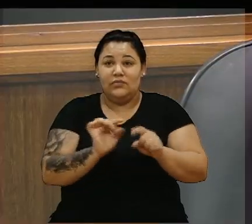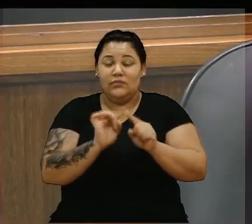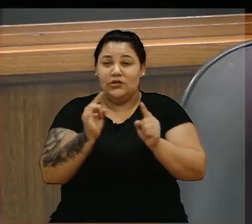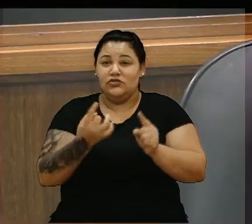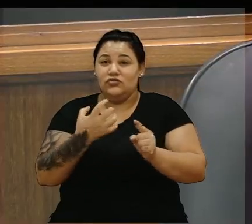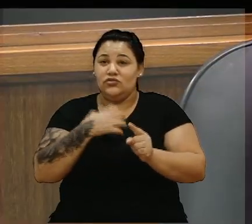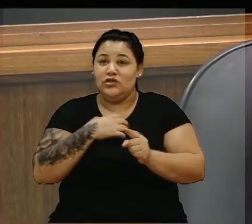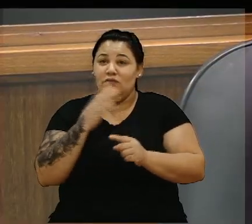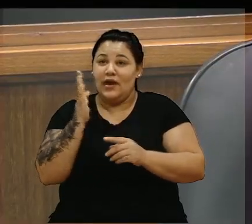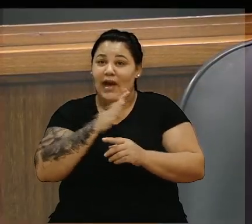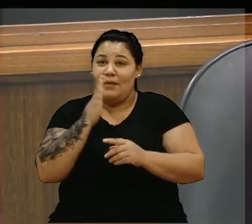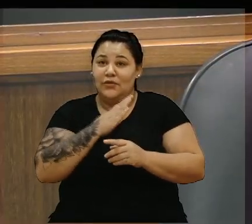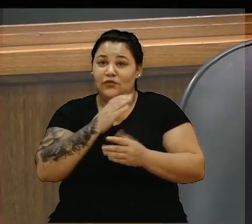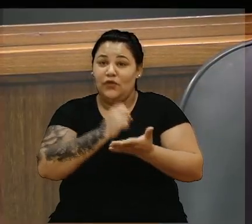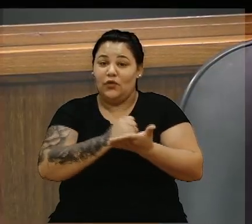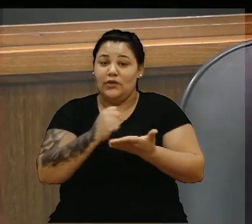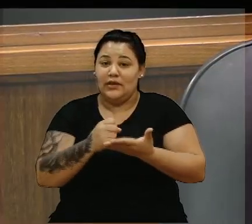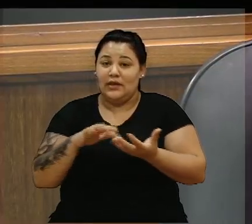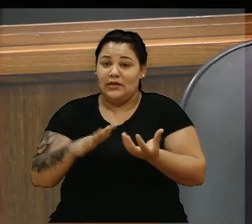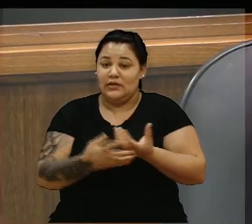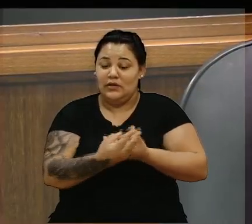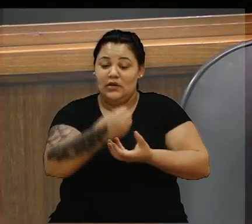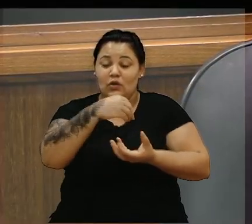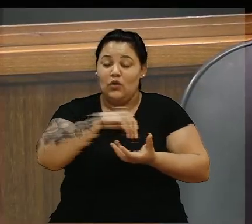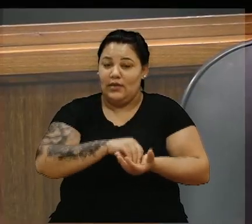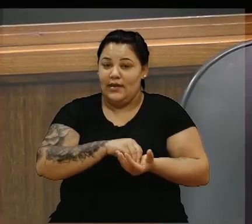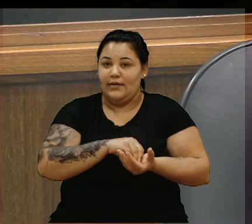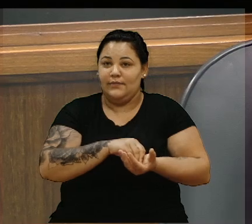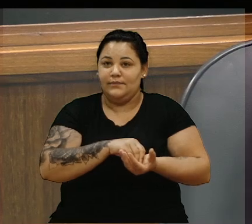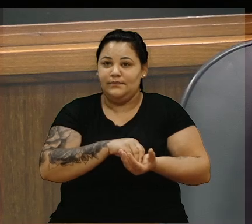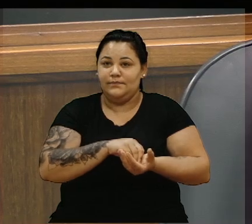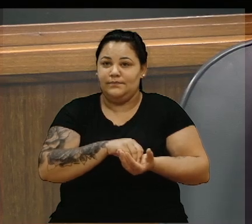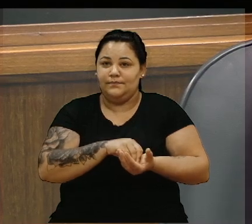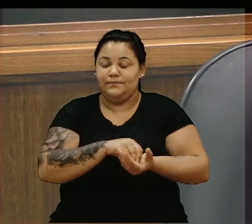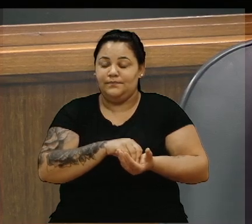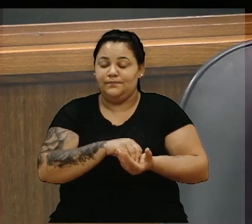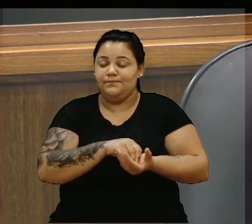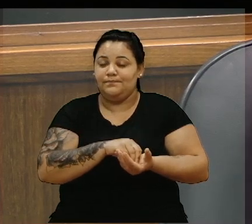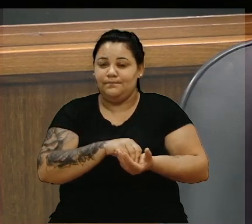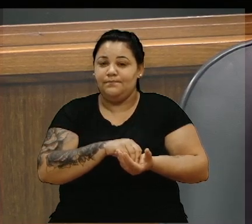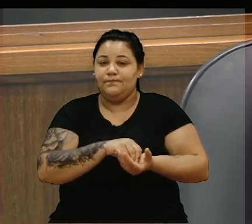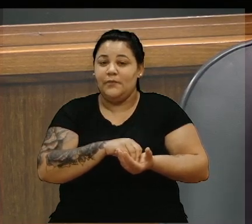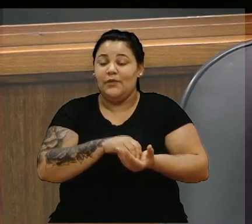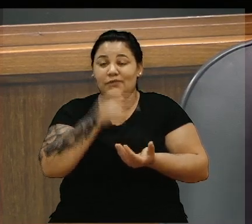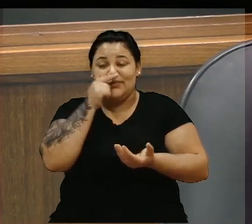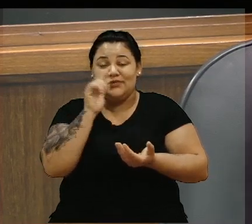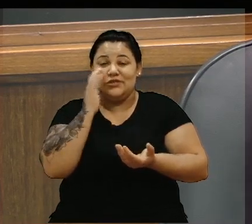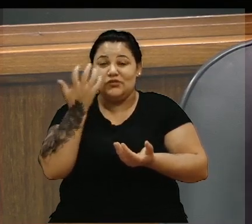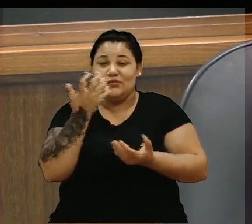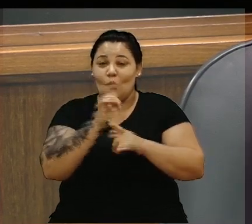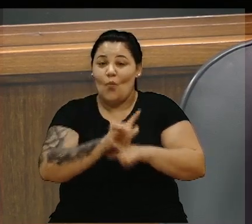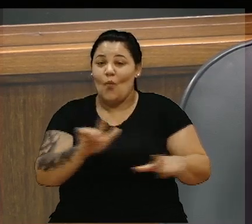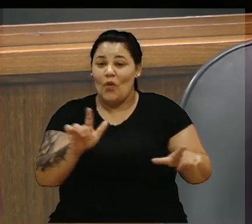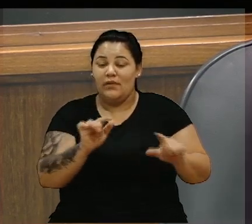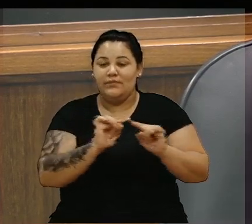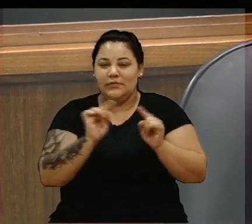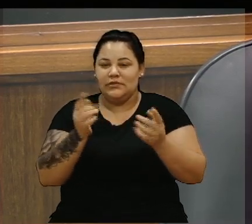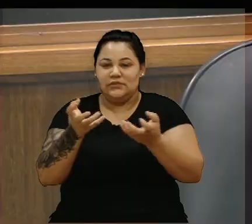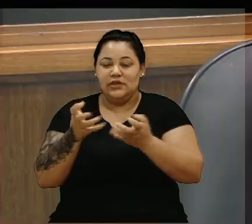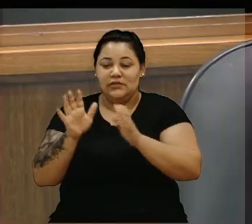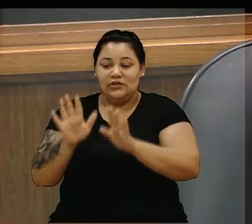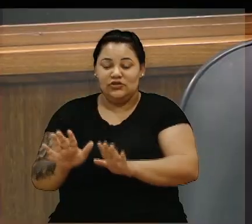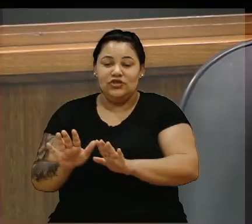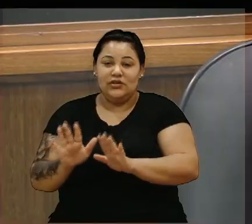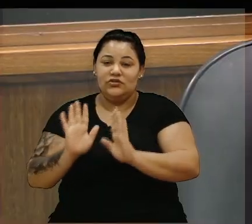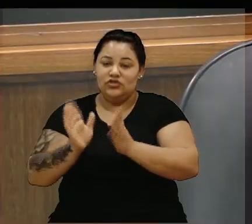foi contratada a Codec. Para concluir, senhor presidente, de forma emergencial foi contratada a Codec. Mas eu quero deixar aqui